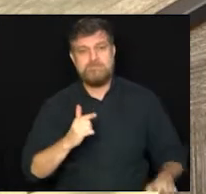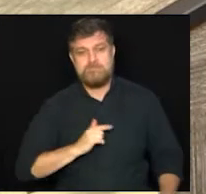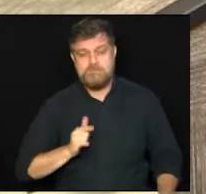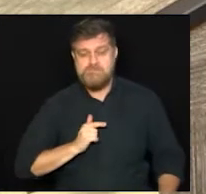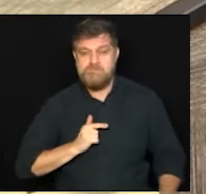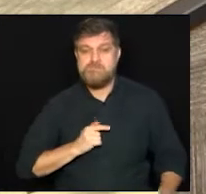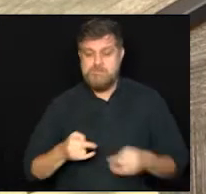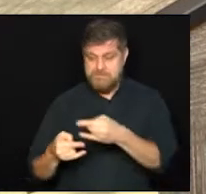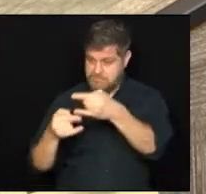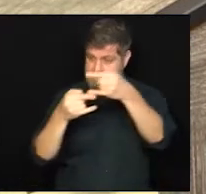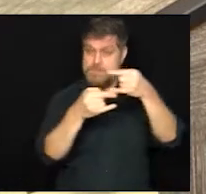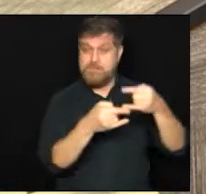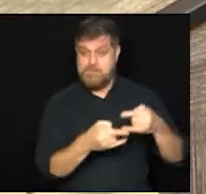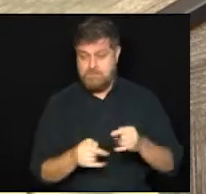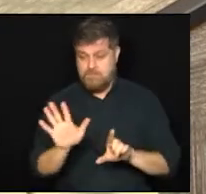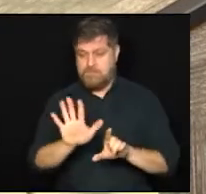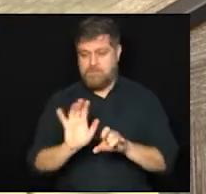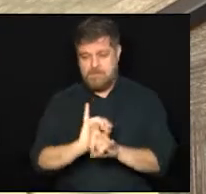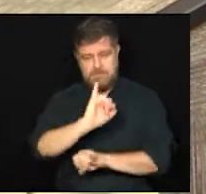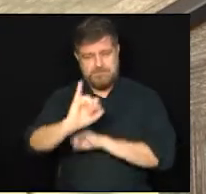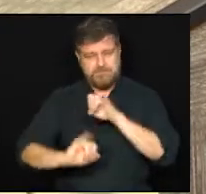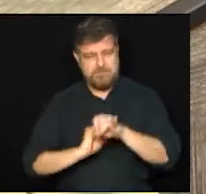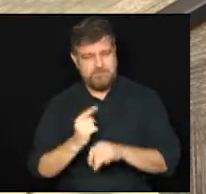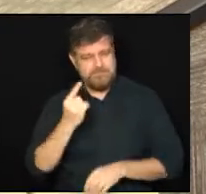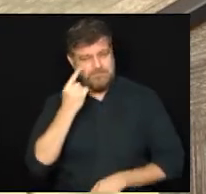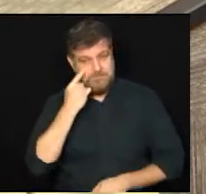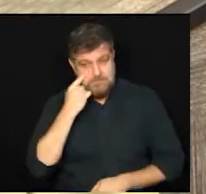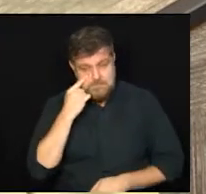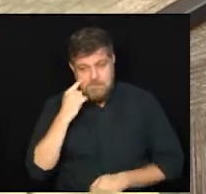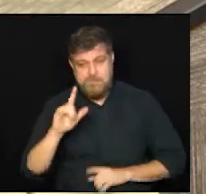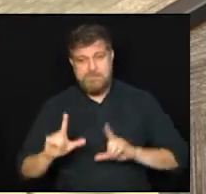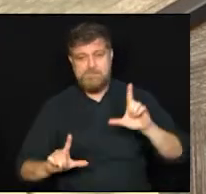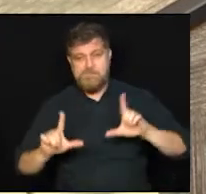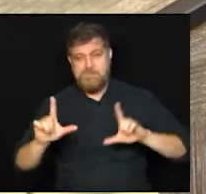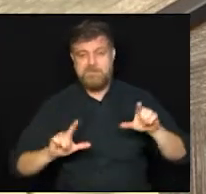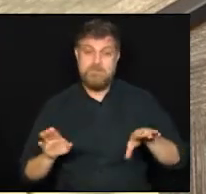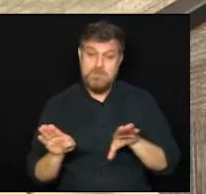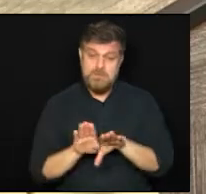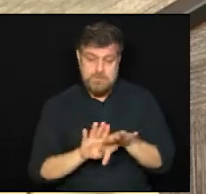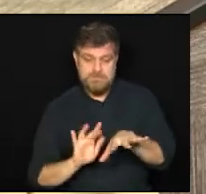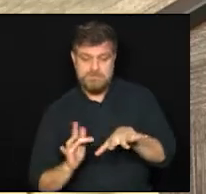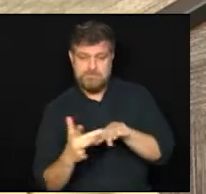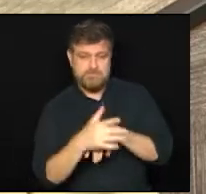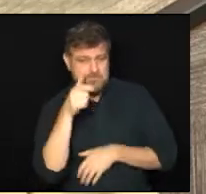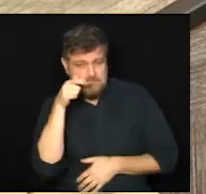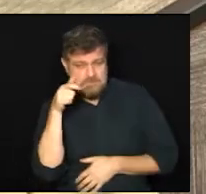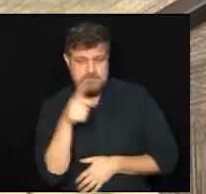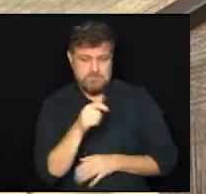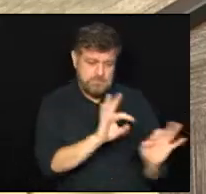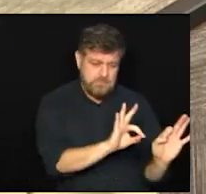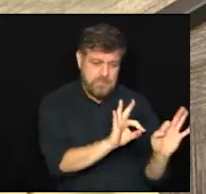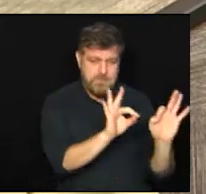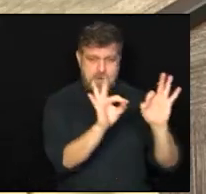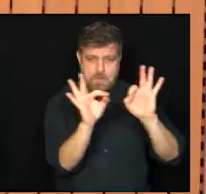será de forma remota. Você acompanha pela sua televisão ou pelas redes sociais. Vamos acompanhar.